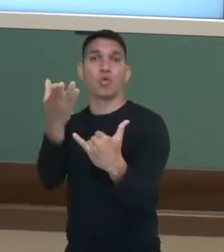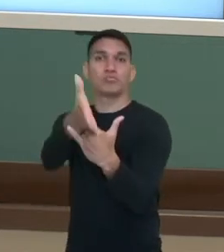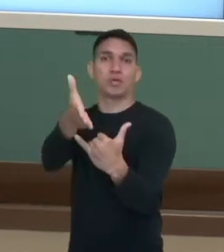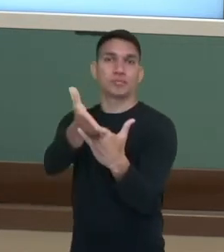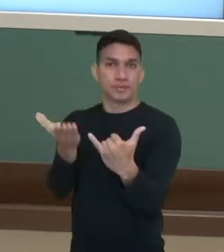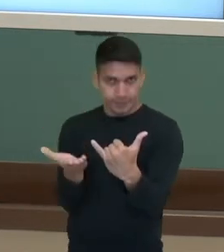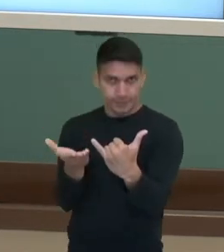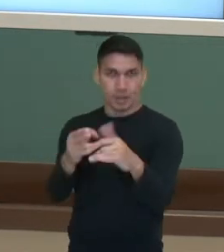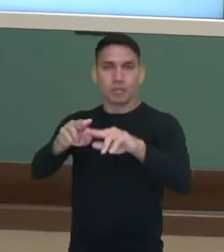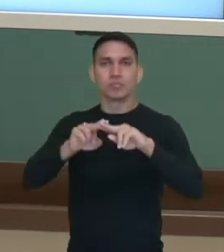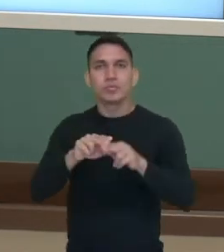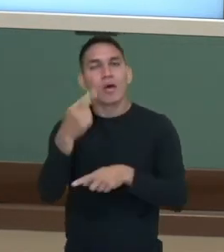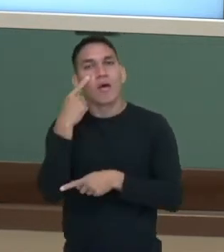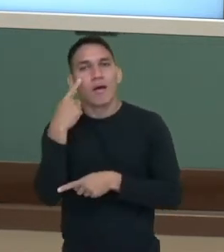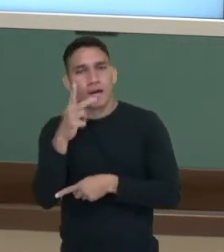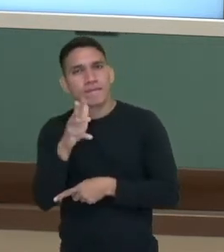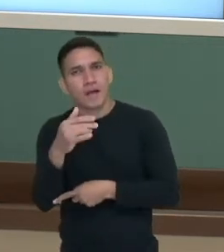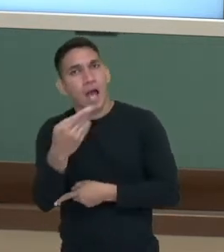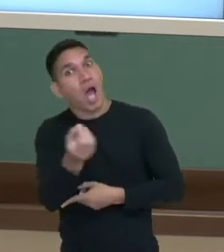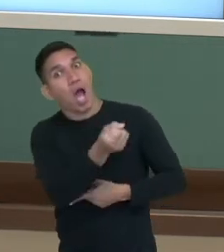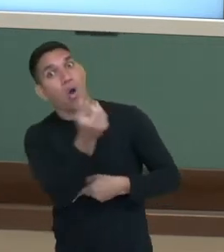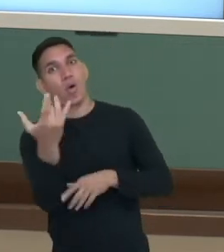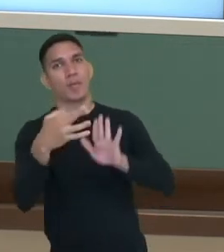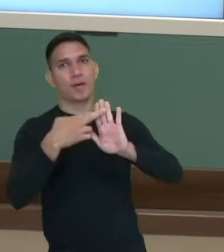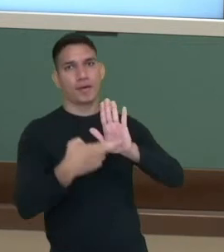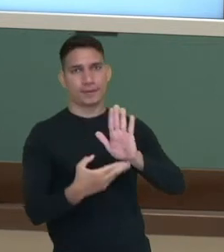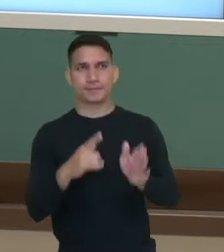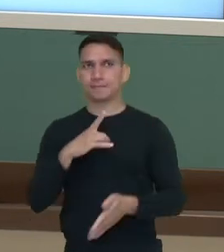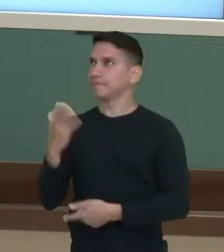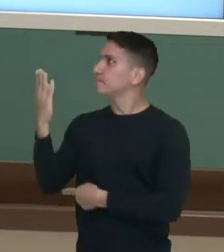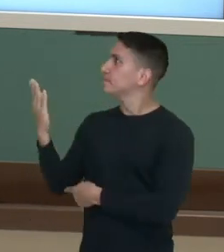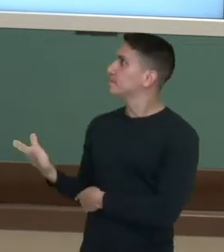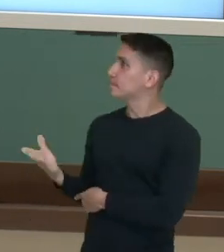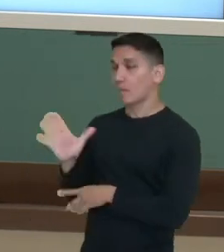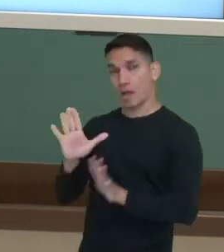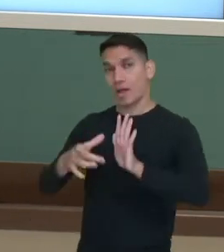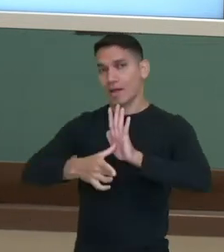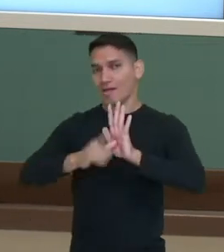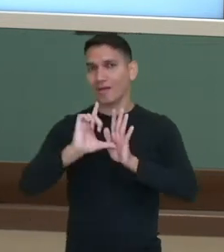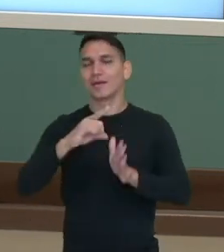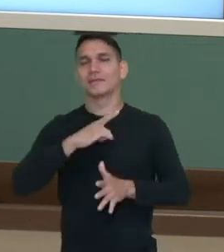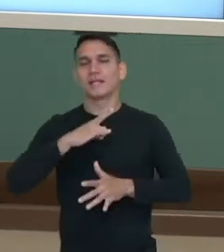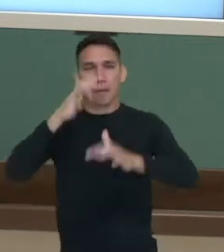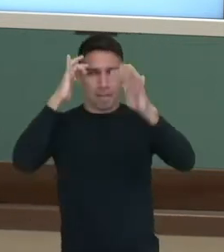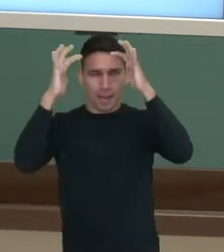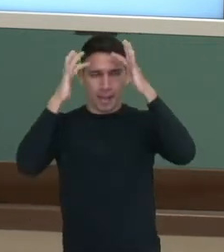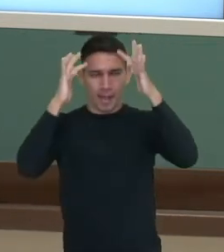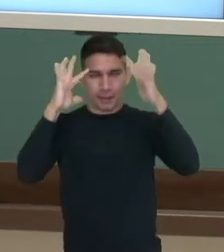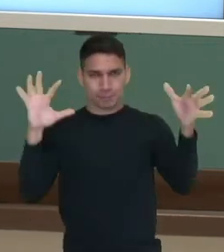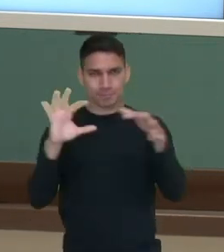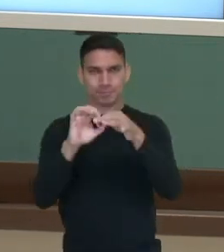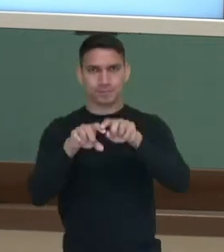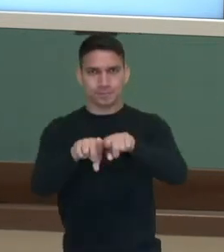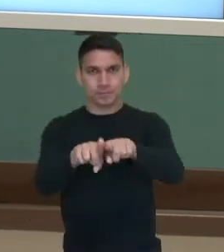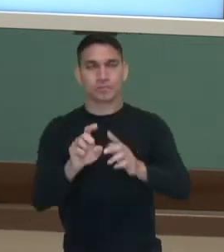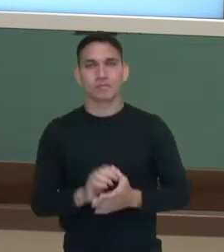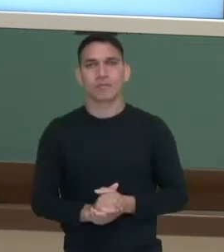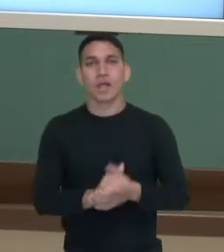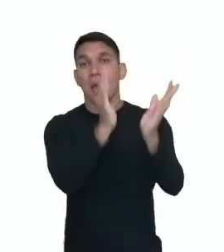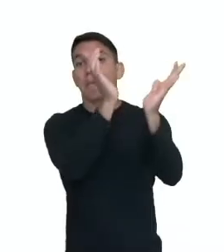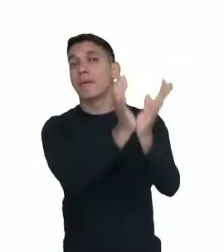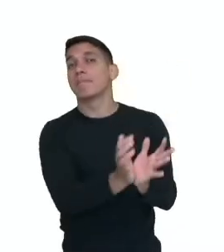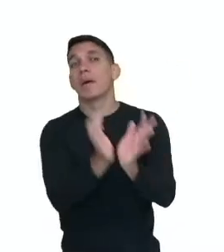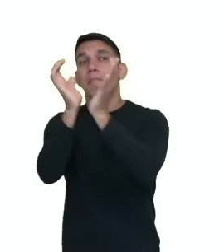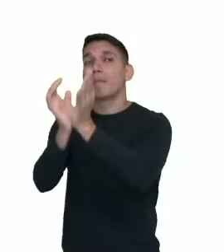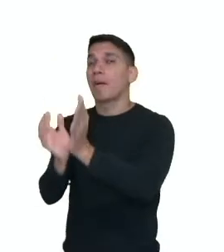verbo. Para isso, nós vamos ver algumas regras. Mas antes, temos aqui um pensando juntos. Classifique a